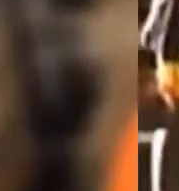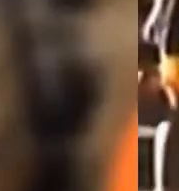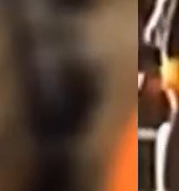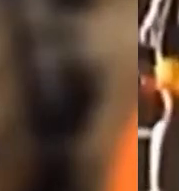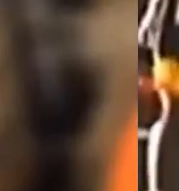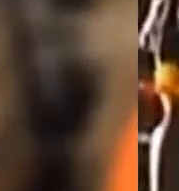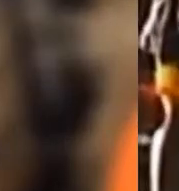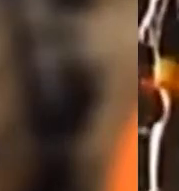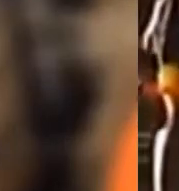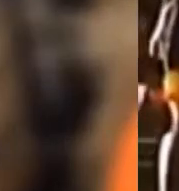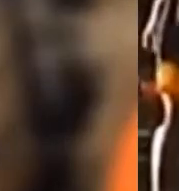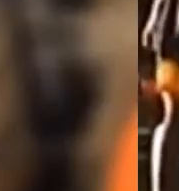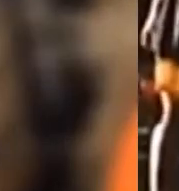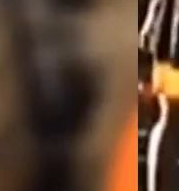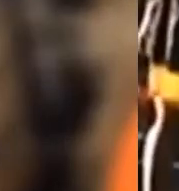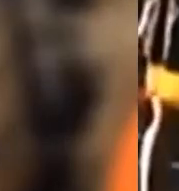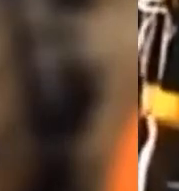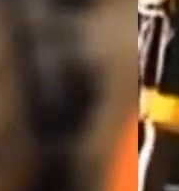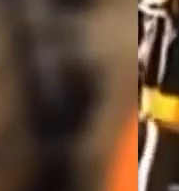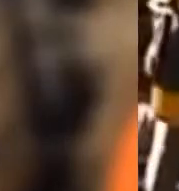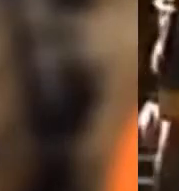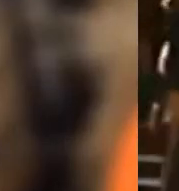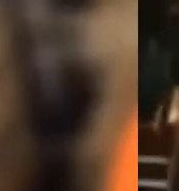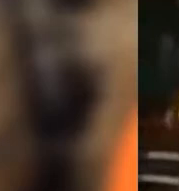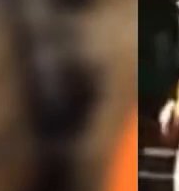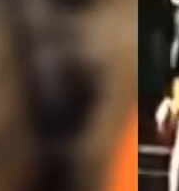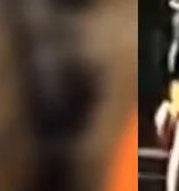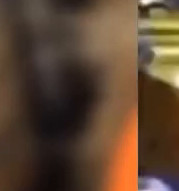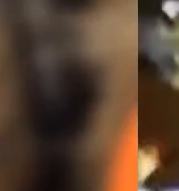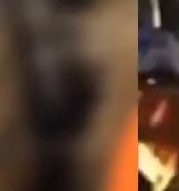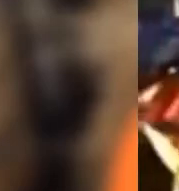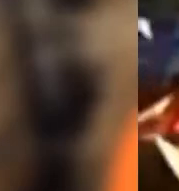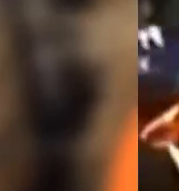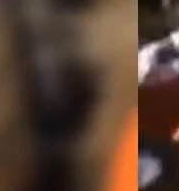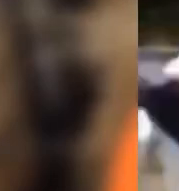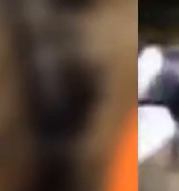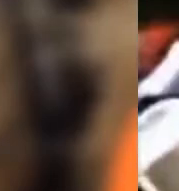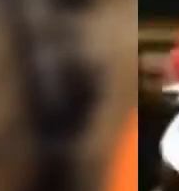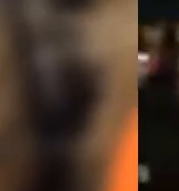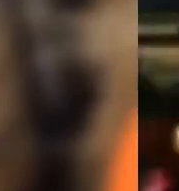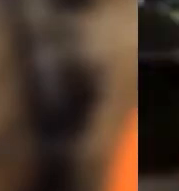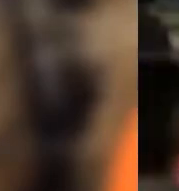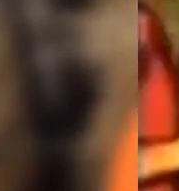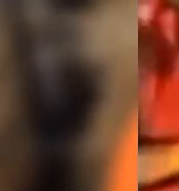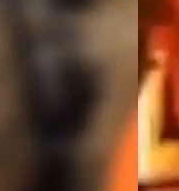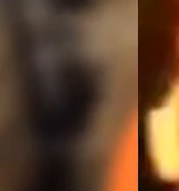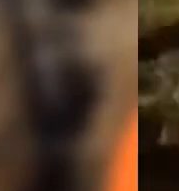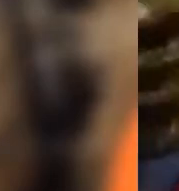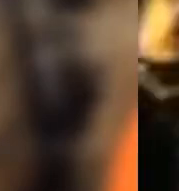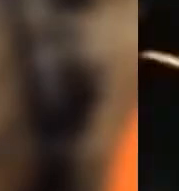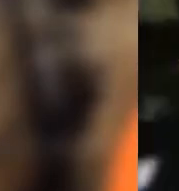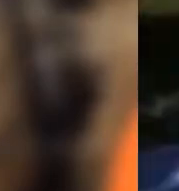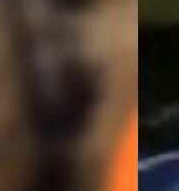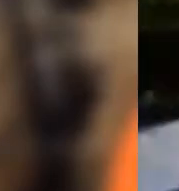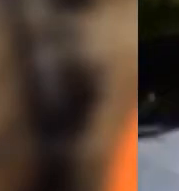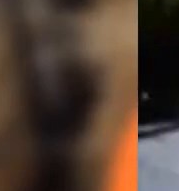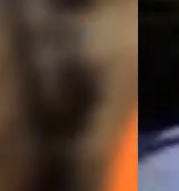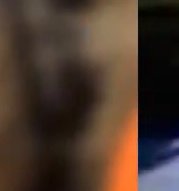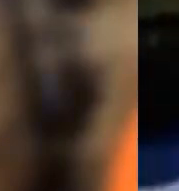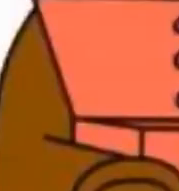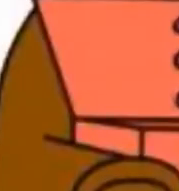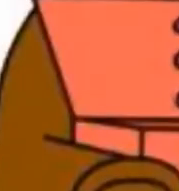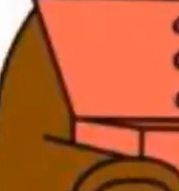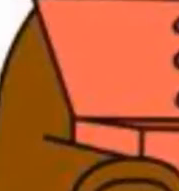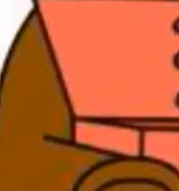de 50, festas à fantasia e a prática dos gostosuras ou travessuras já havia se incorporado às tradições